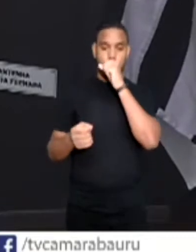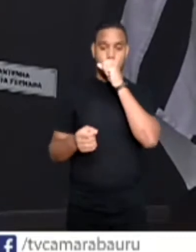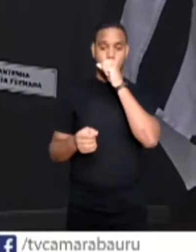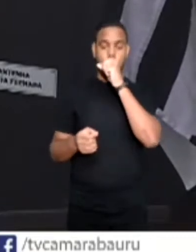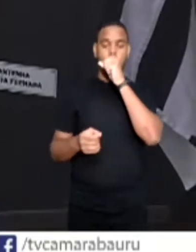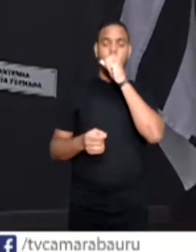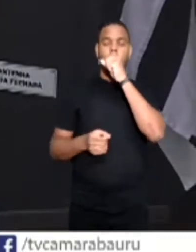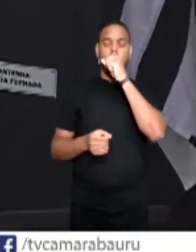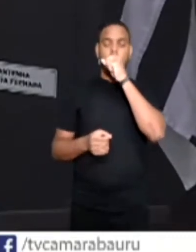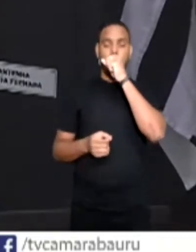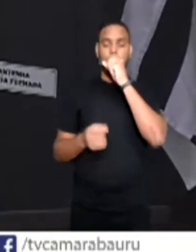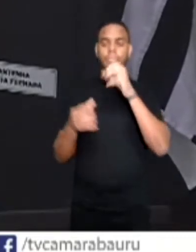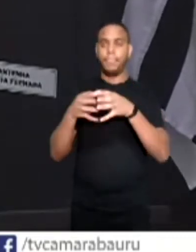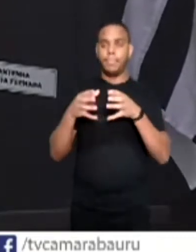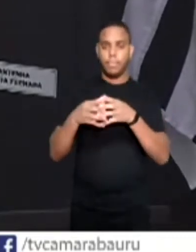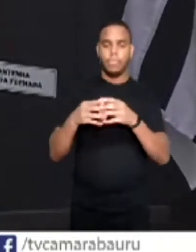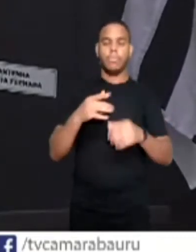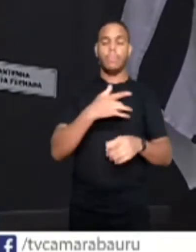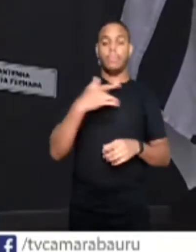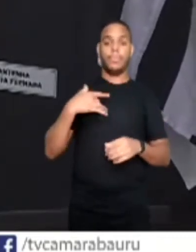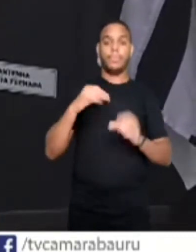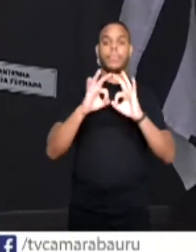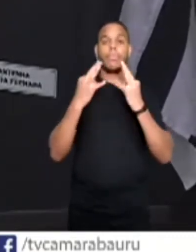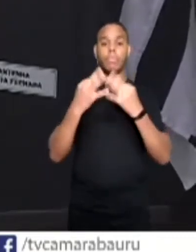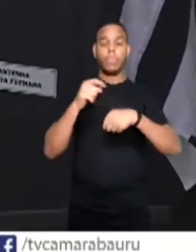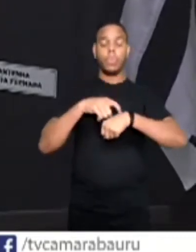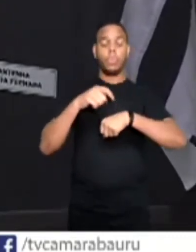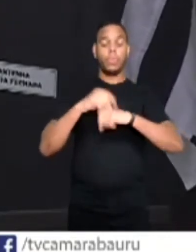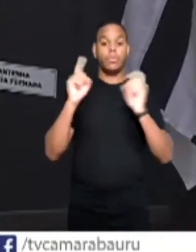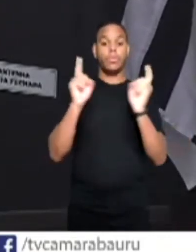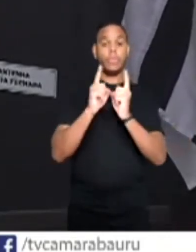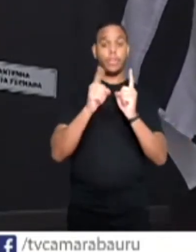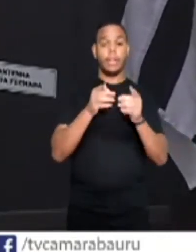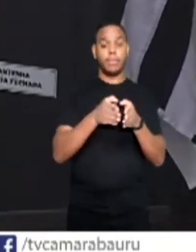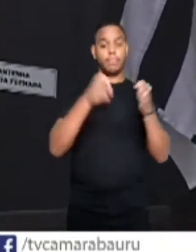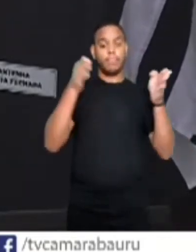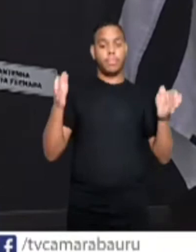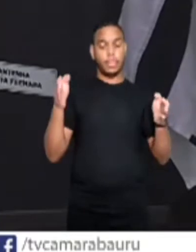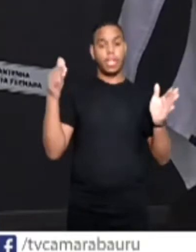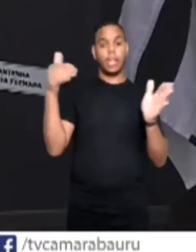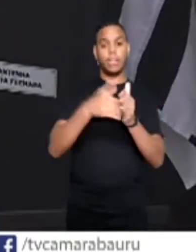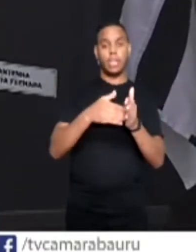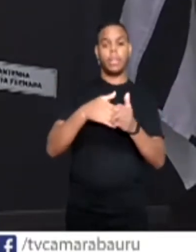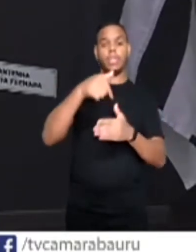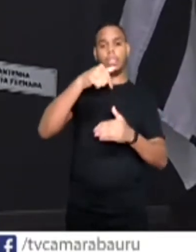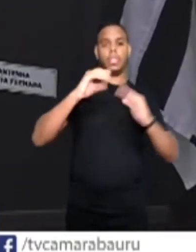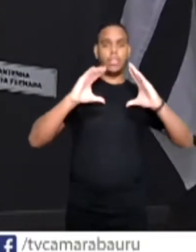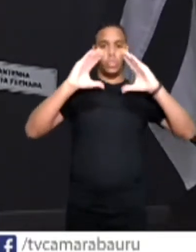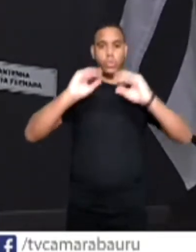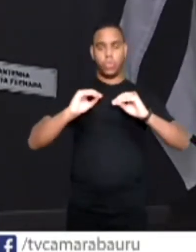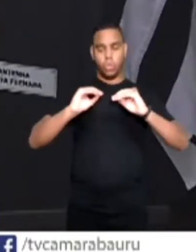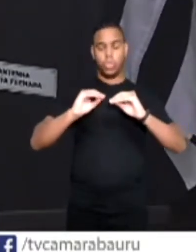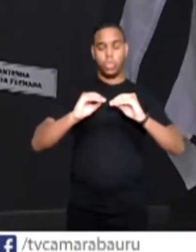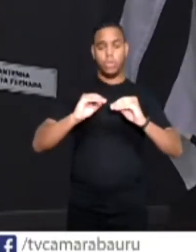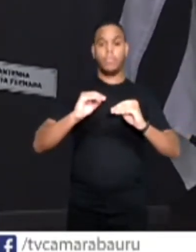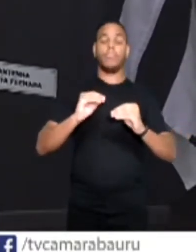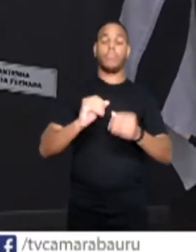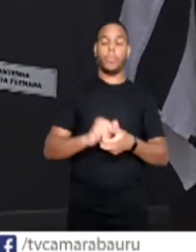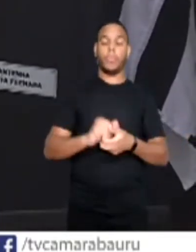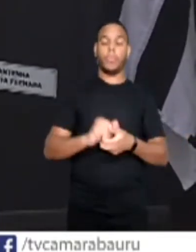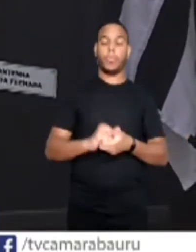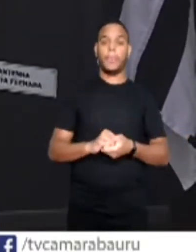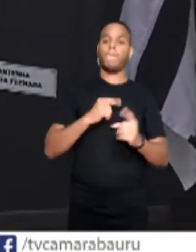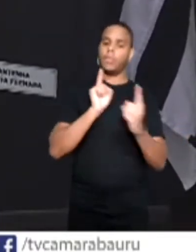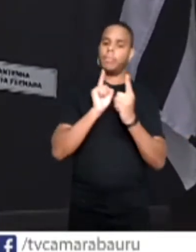família. Também terá seu horário de atendimento estendido até as 19 horas. Isso para cada vez mais atender